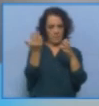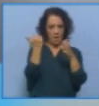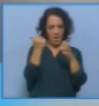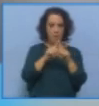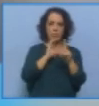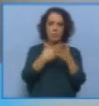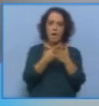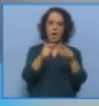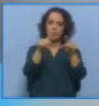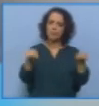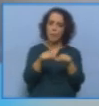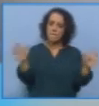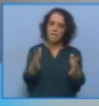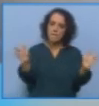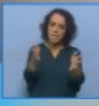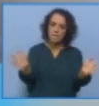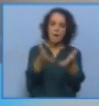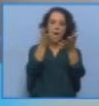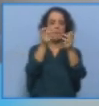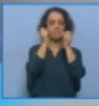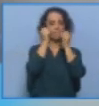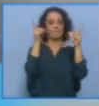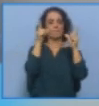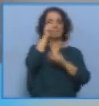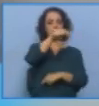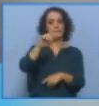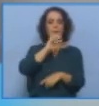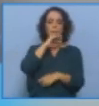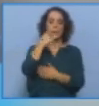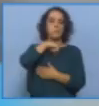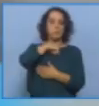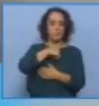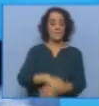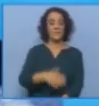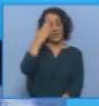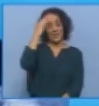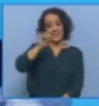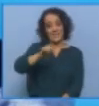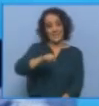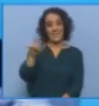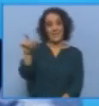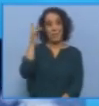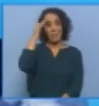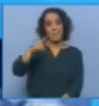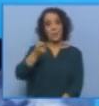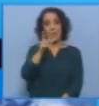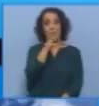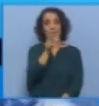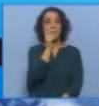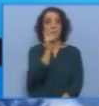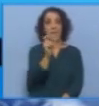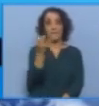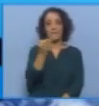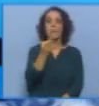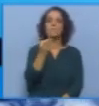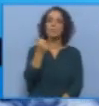espaço favorável, ambiente favorável ao despertar de vocações consagradas. Eu acho que sim. Agora a palavra que o Padre Manuel dizia era a